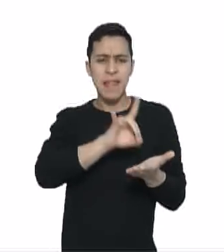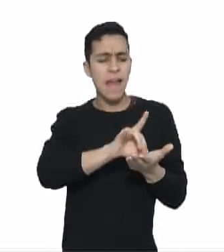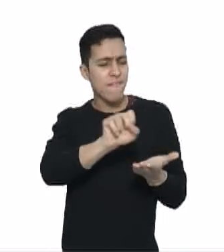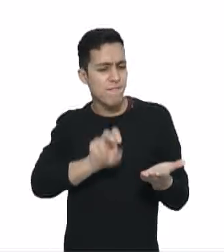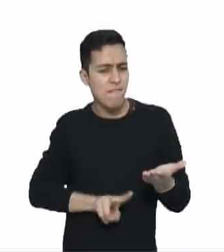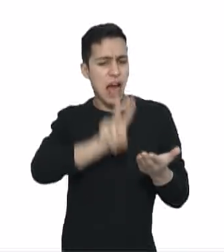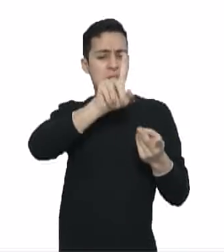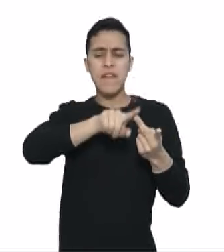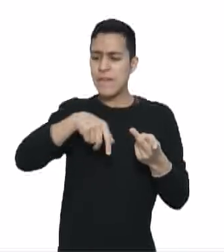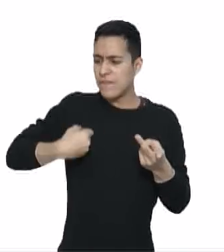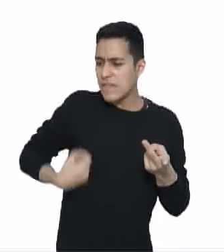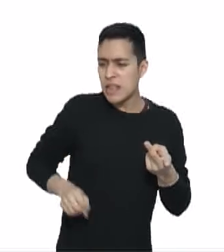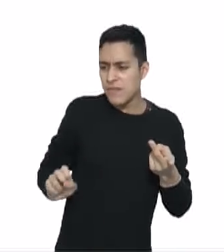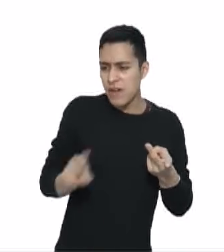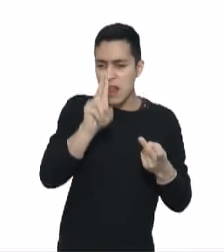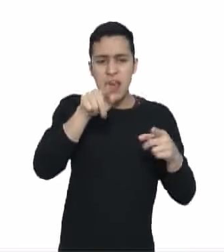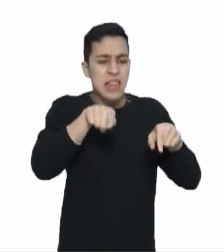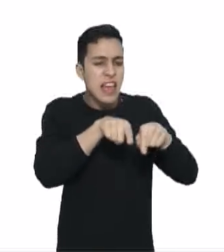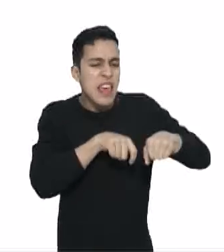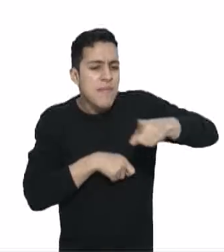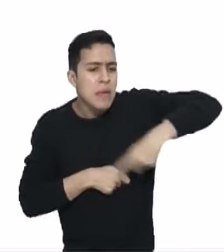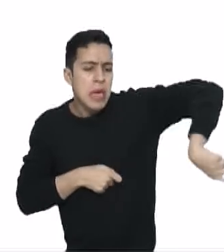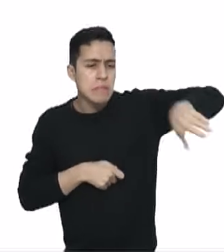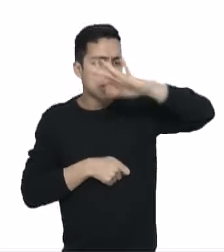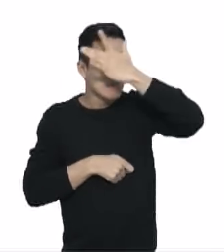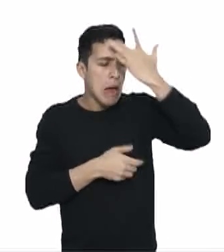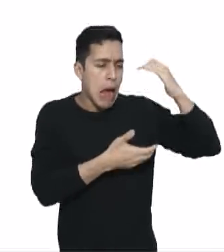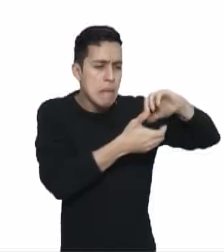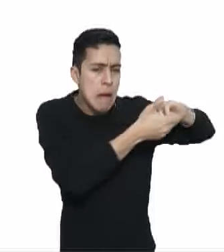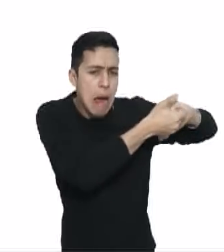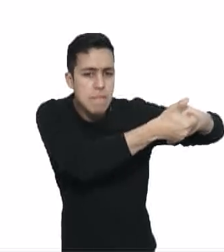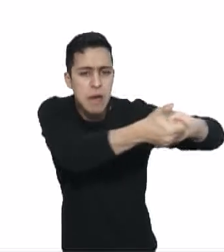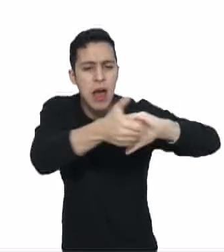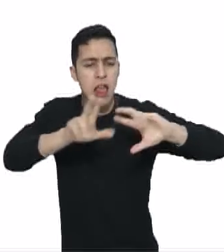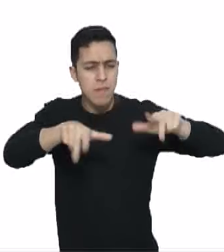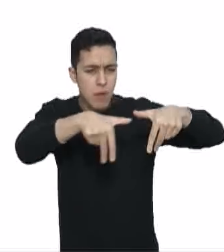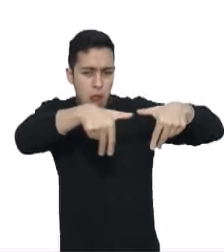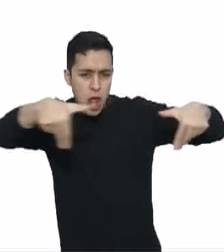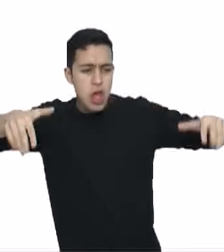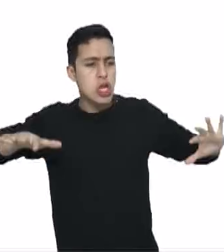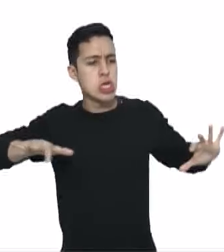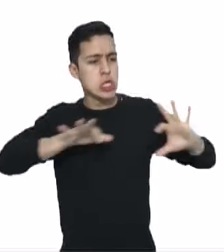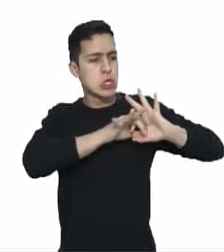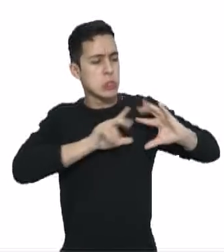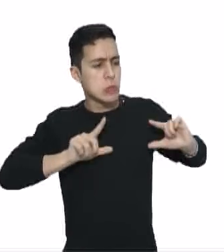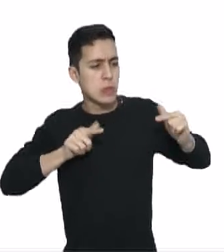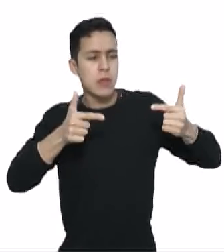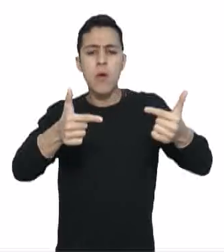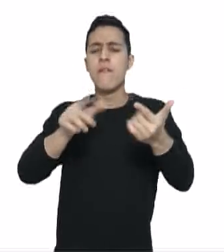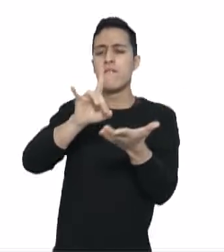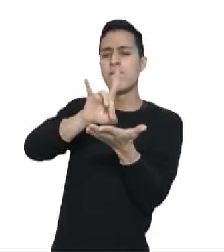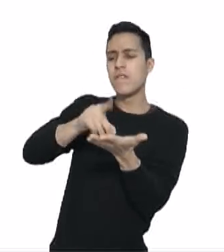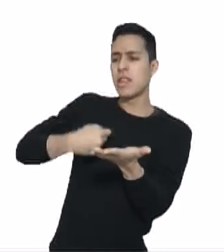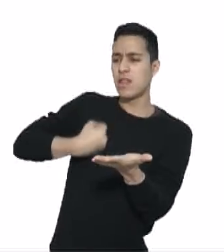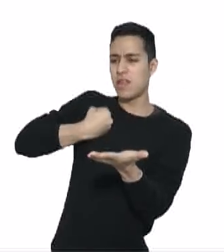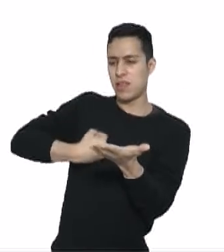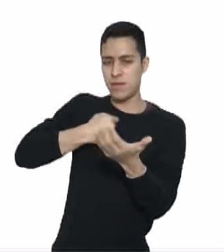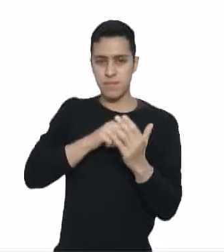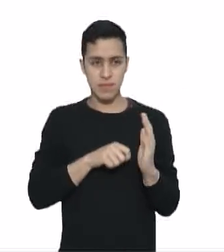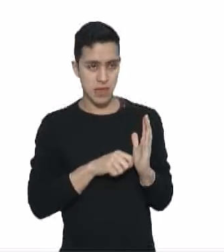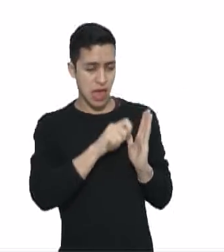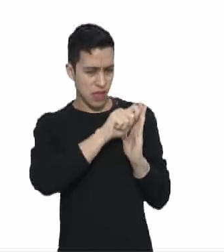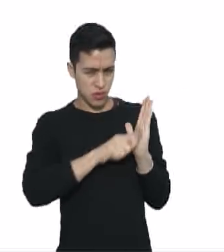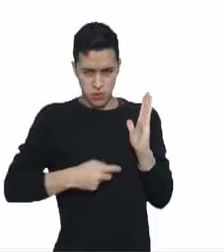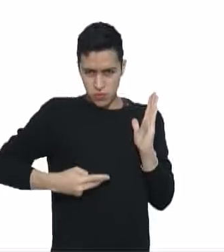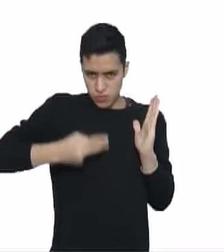vida, e que de mãos dadas trabalharemos todos pela vida verdadeira. Artigo 2º. Fica decretado